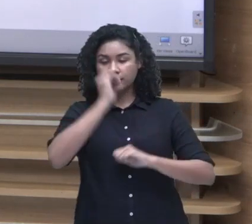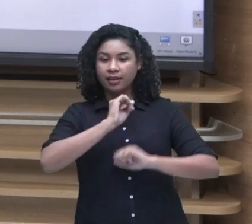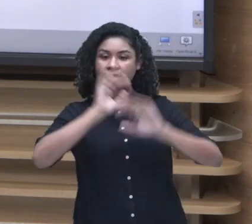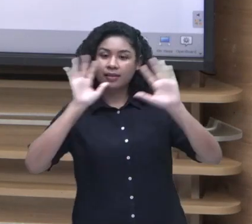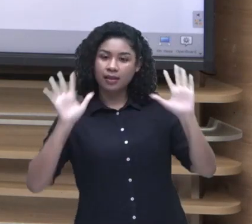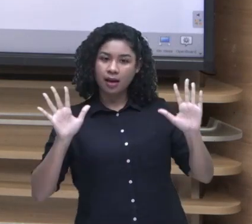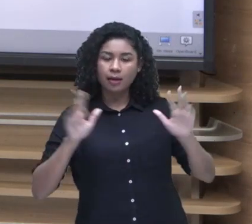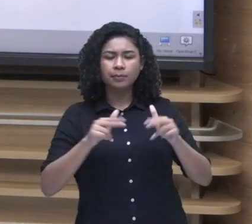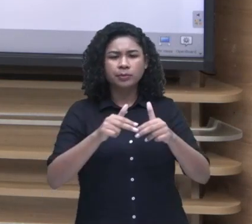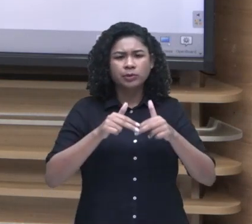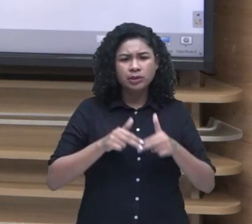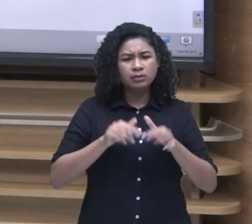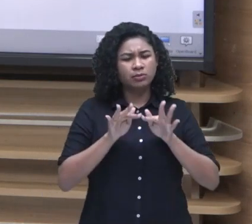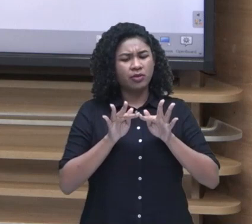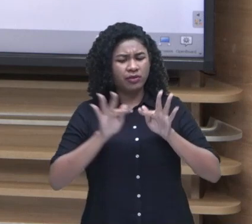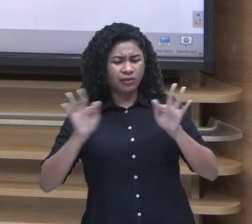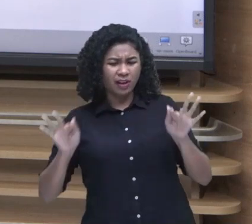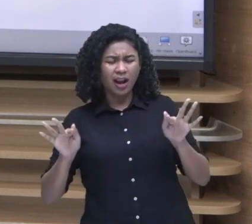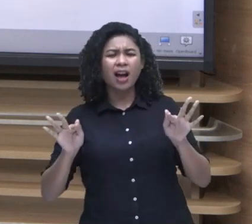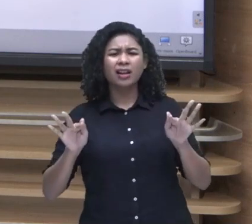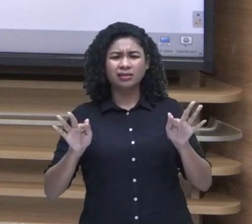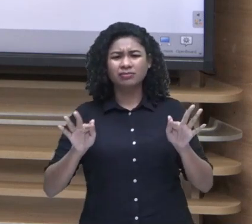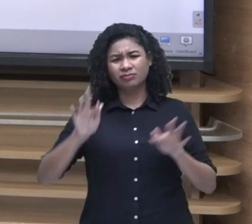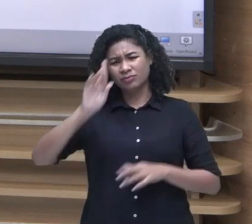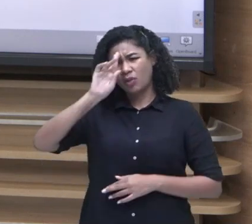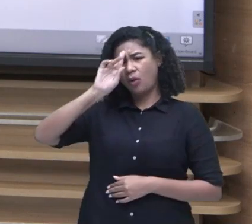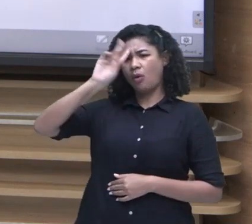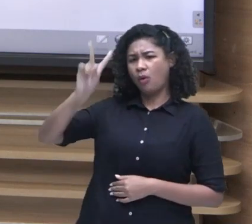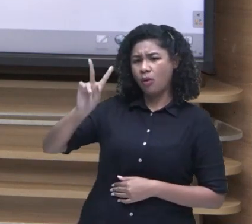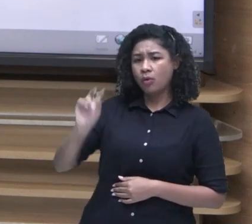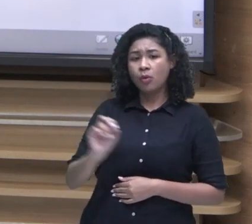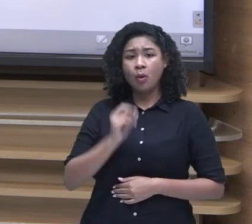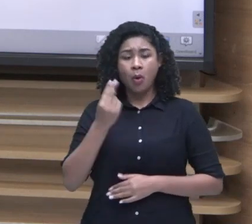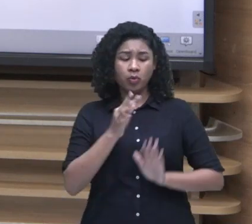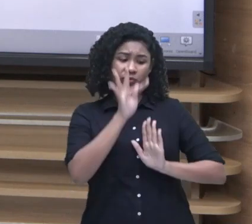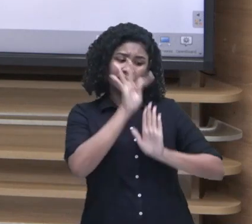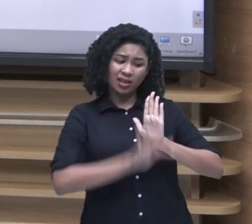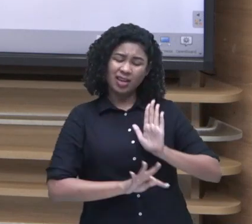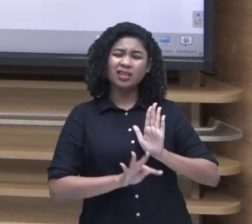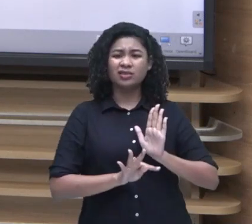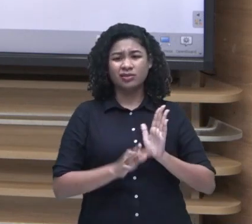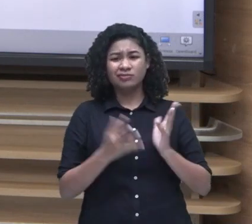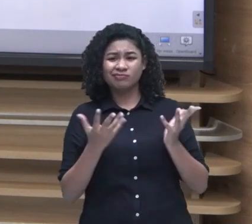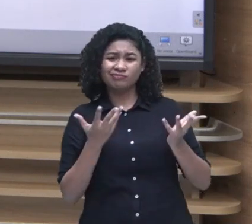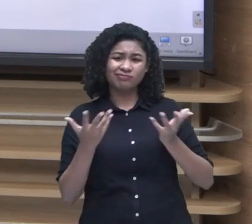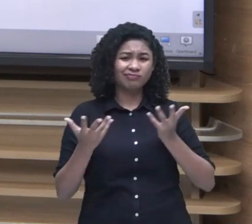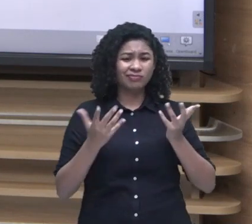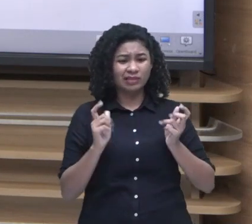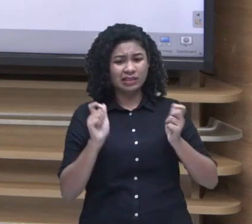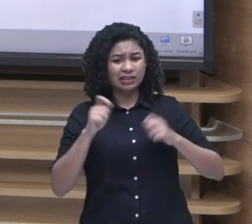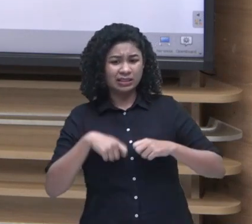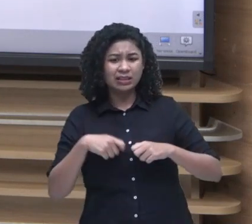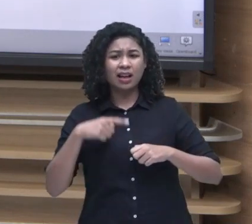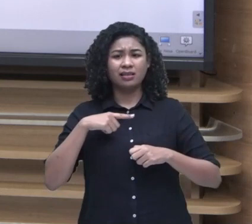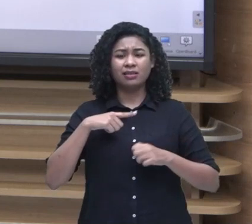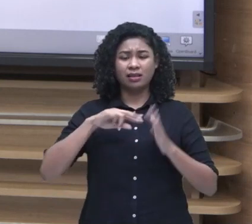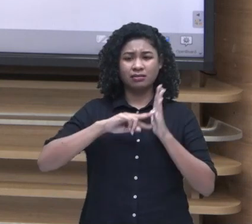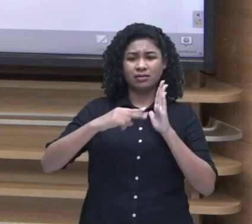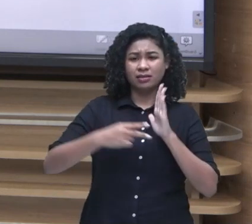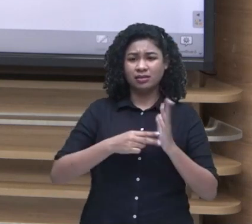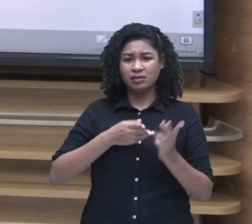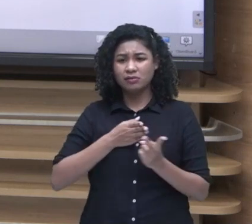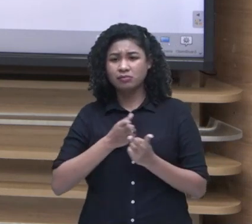frase, é um texto confuso. Então abre espaço para que você, né, o interprete de várias